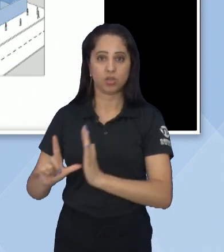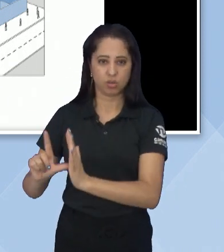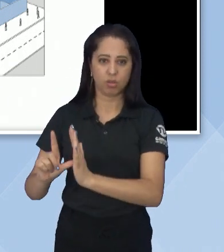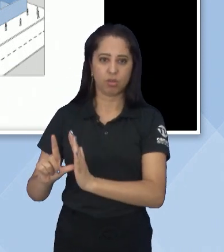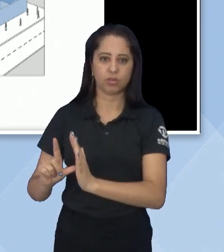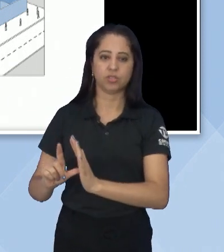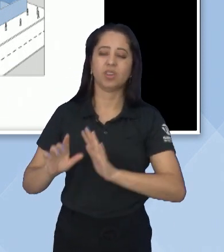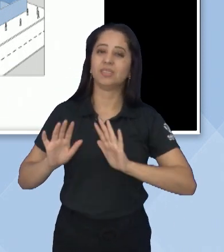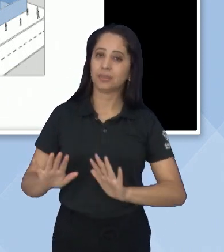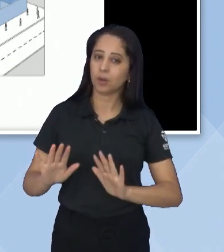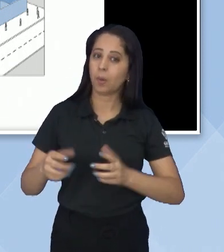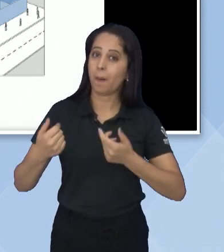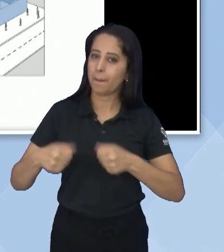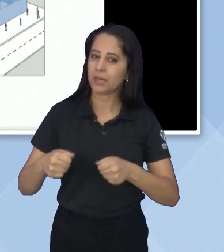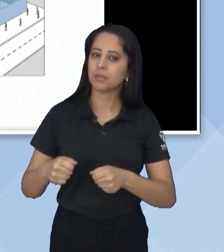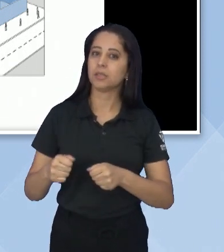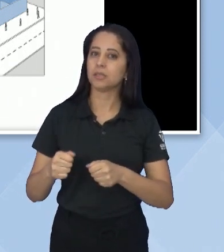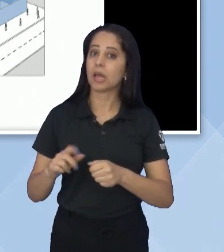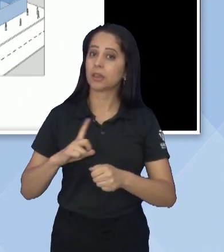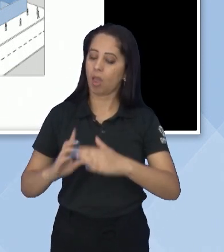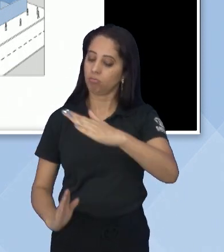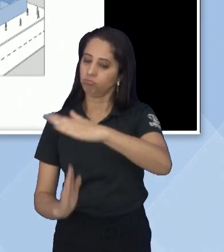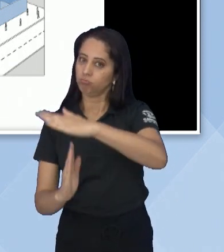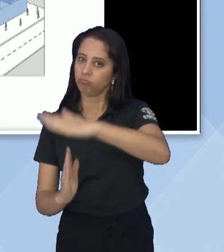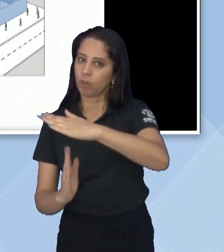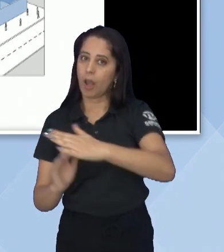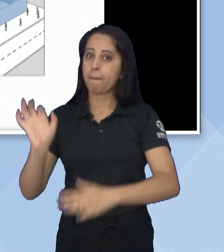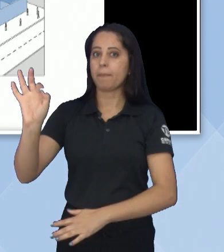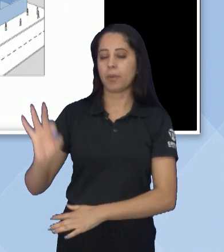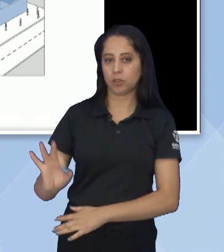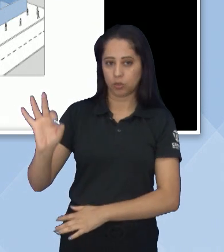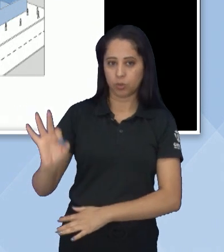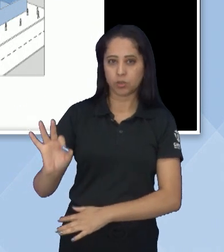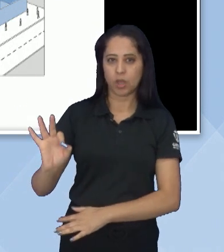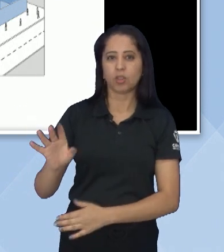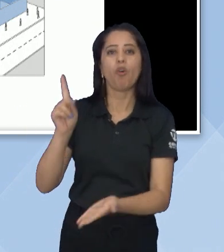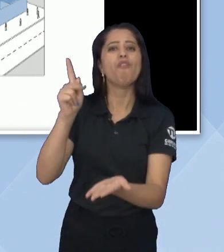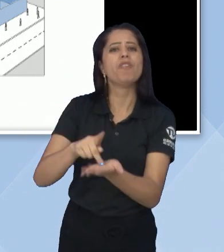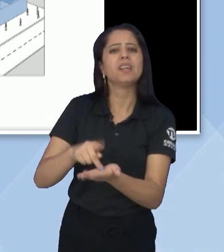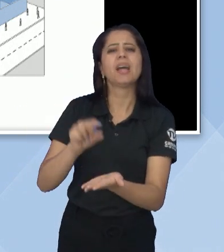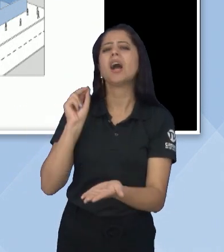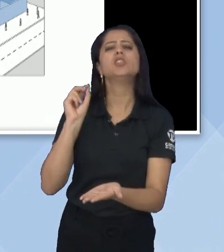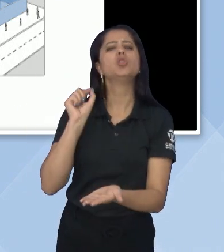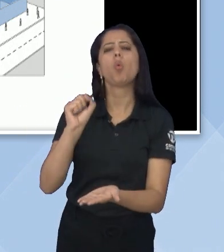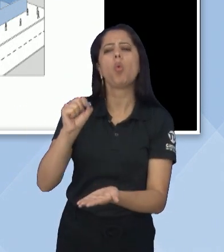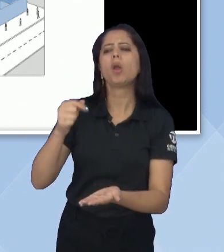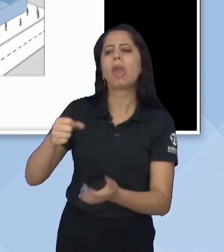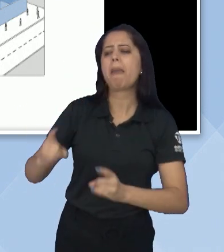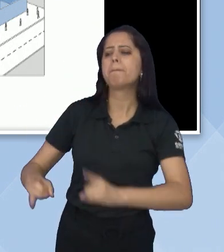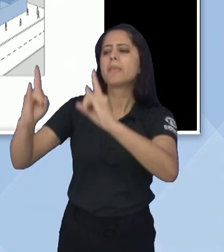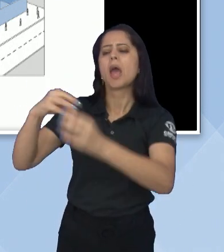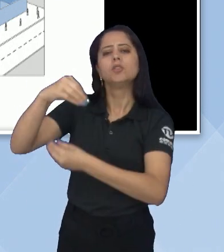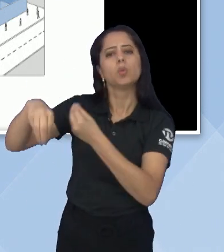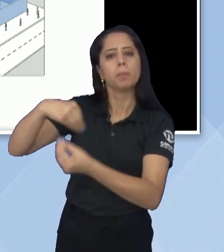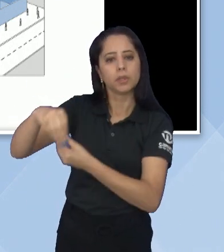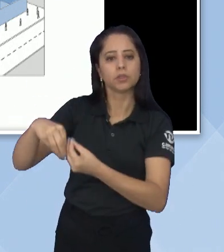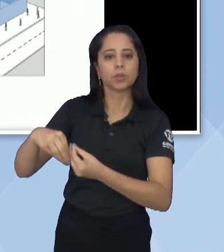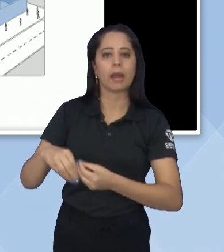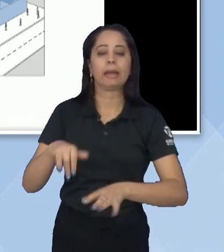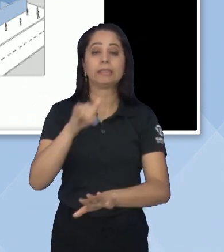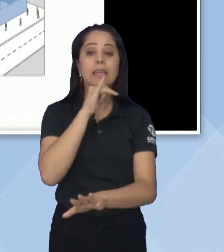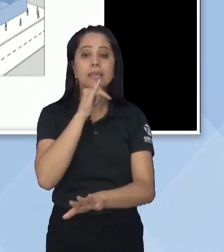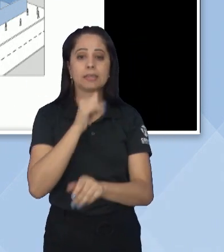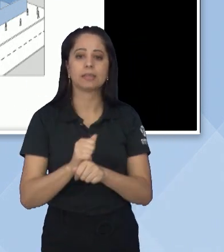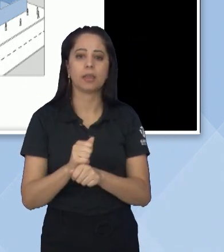edifício comercial então a gente está estabelecendo um mínimo para que caracteriza o que é de fato um uso misto então a gente tá dizendo o seguinte olha de